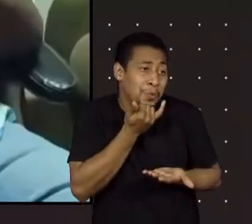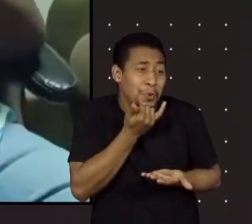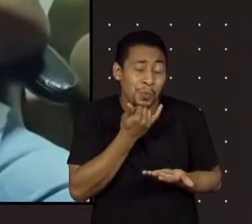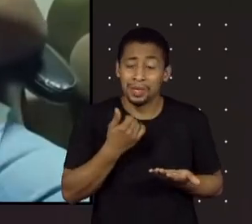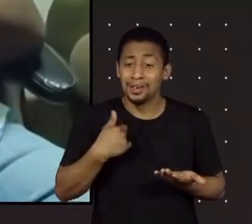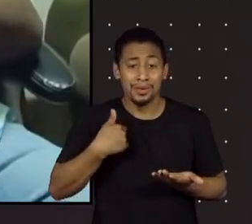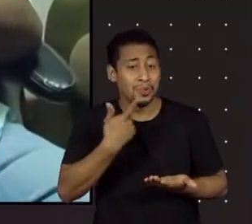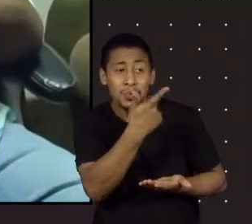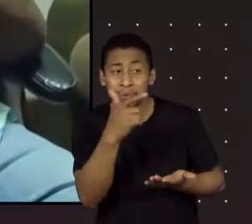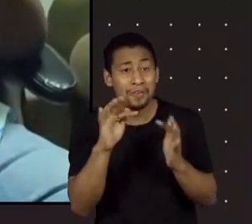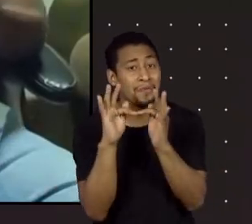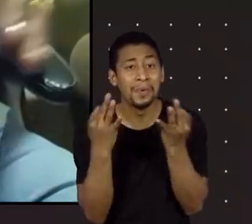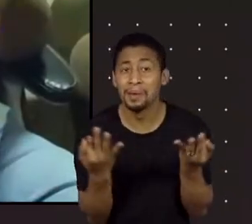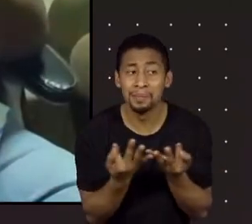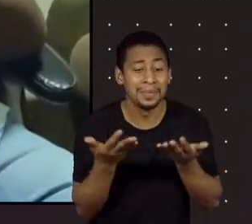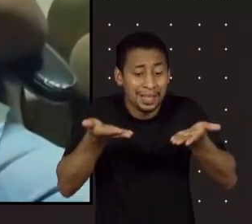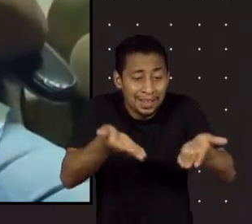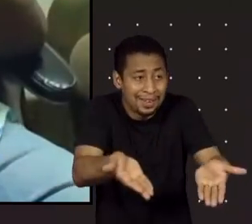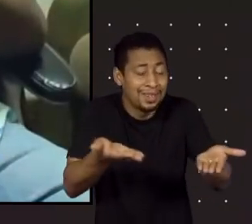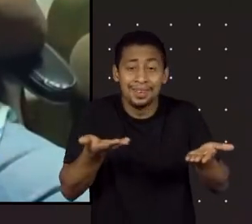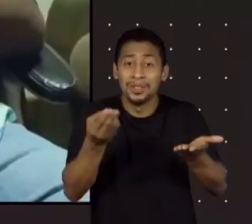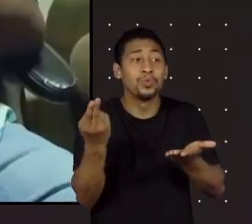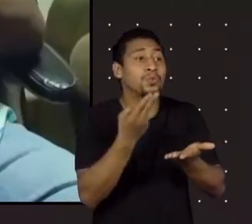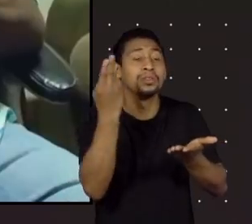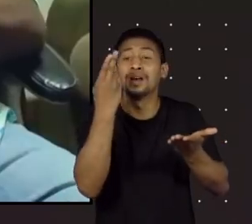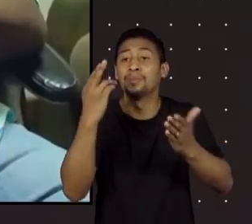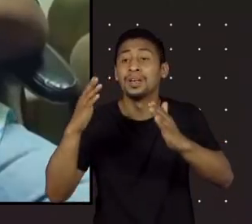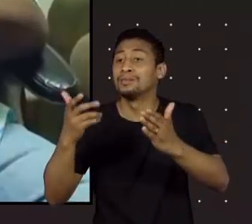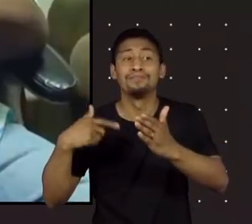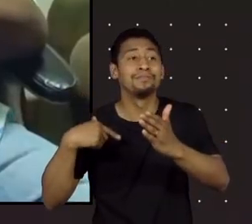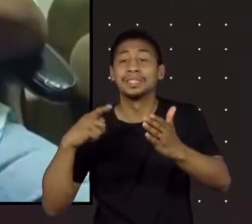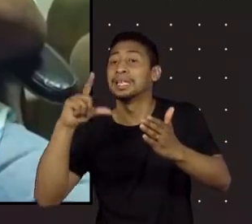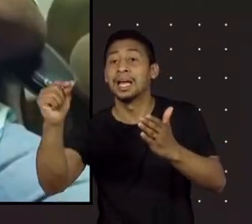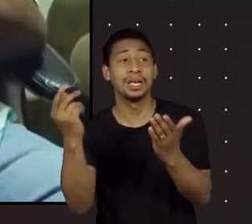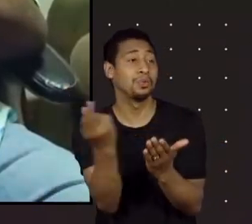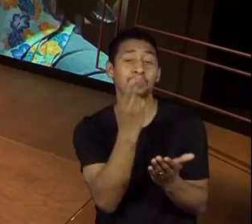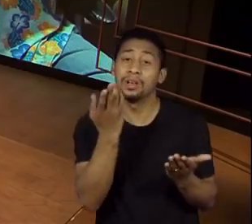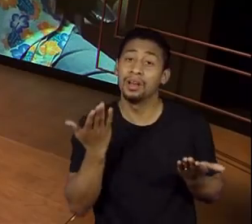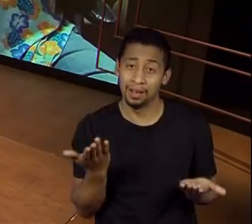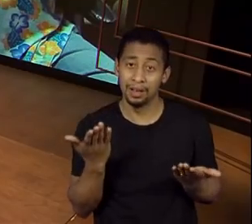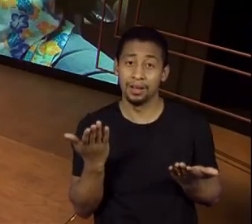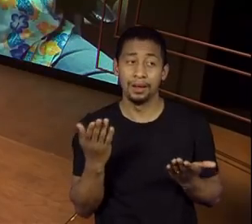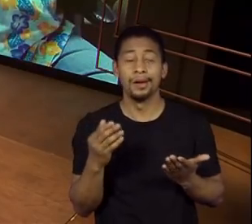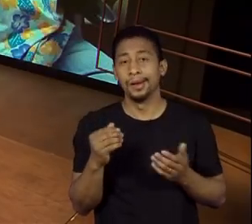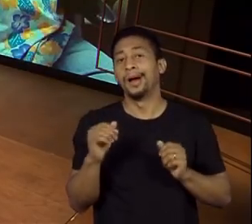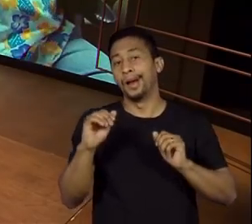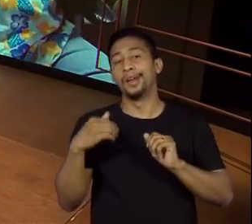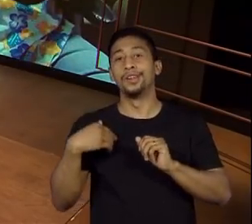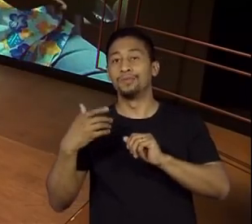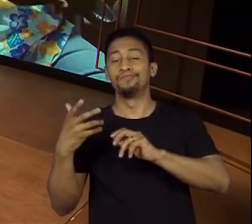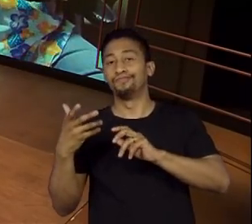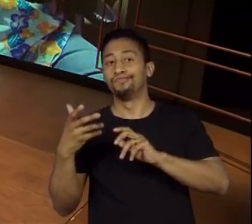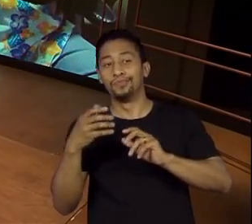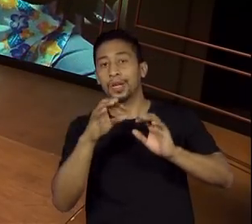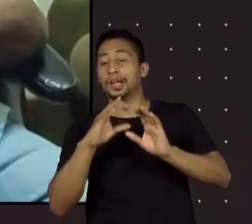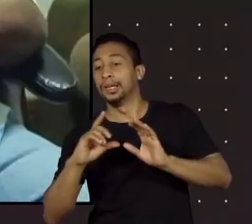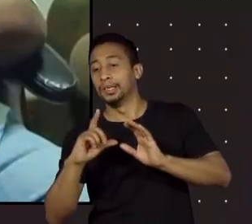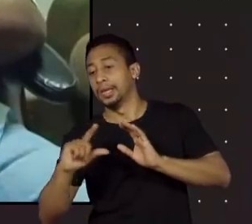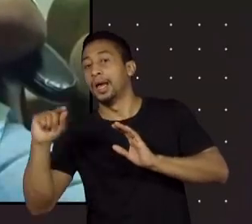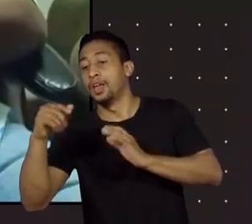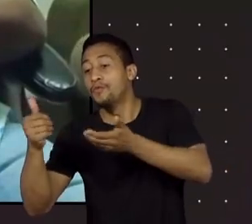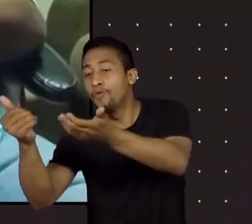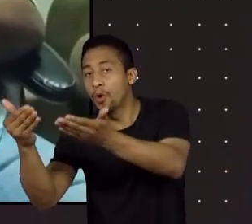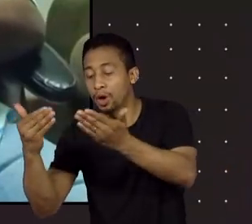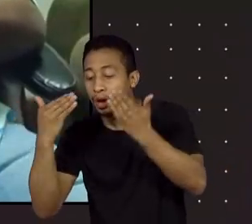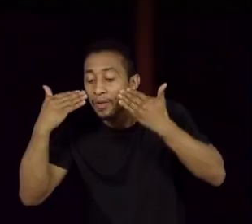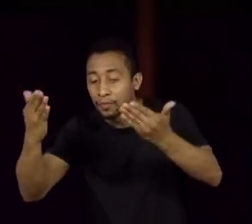ir, e aquela coisa toda, e me deixaram encostado no quartel. Eu fiquei encostado no quartel até chegar o ano seguinte, que foi 1949. Aí